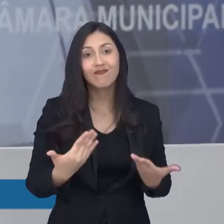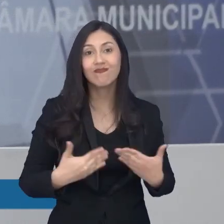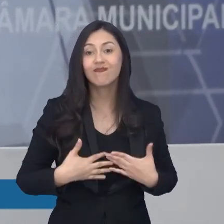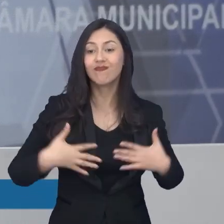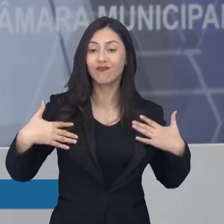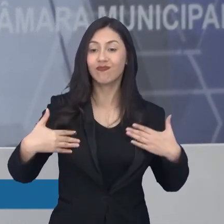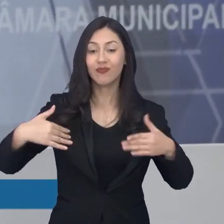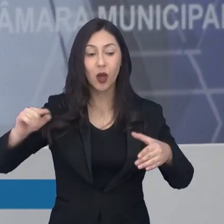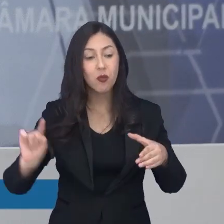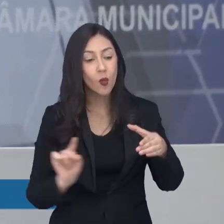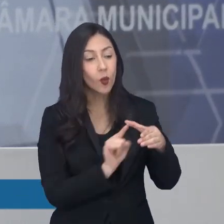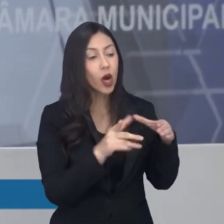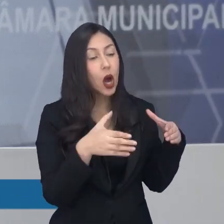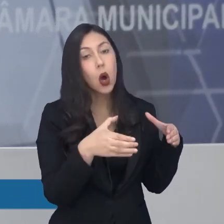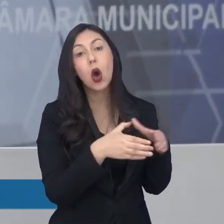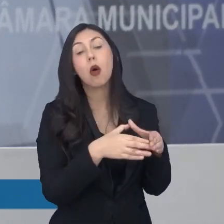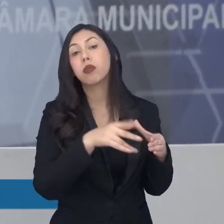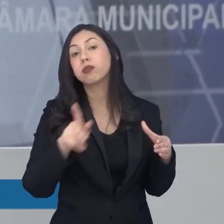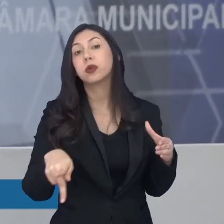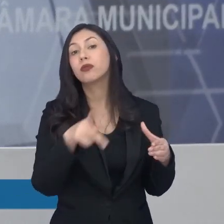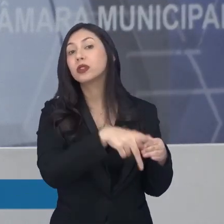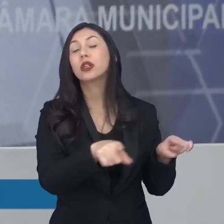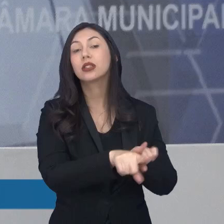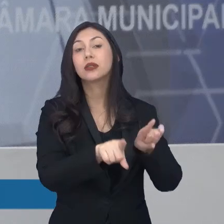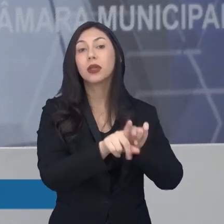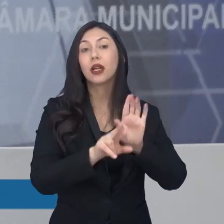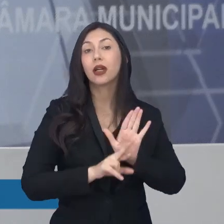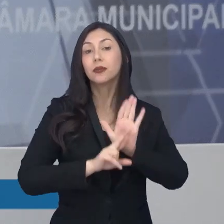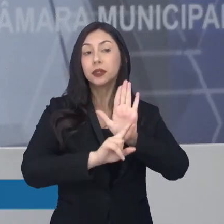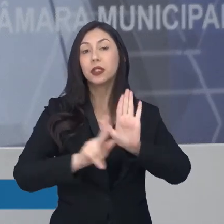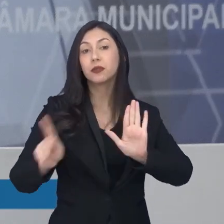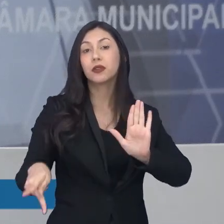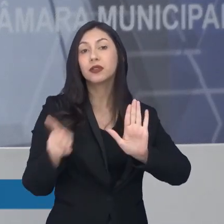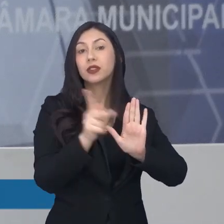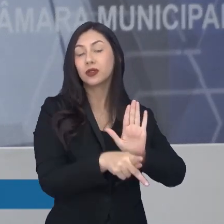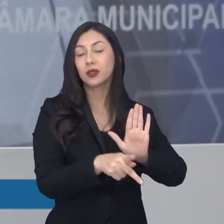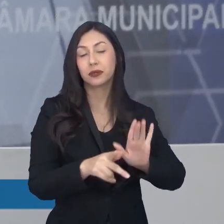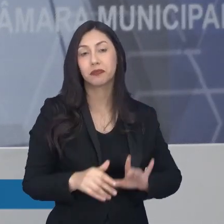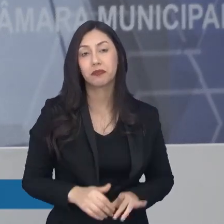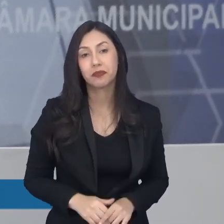do corpo docente da Faculdade de Direito e falar pelos professores da Faculdade de Direito.